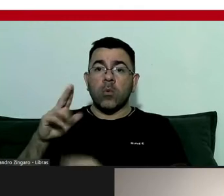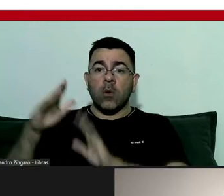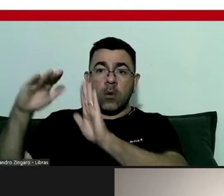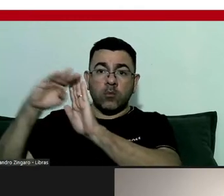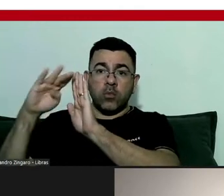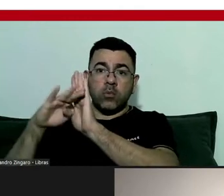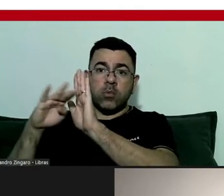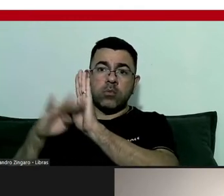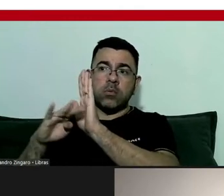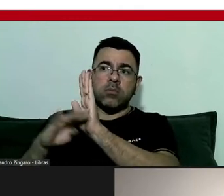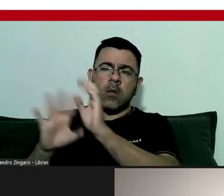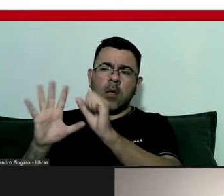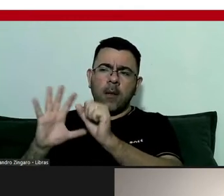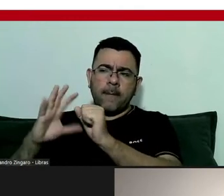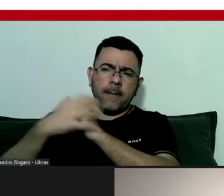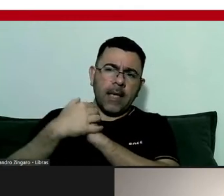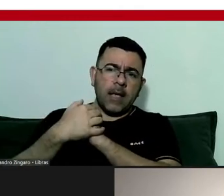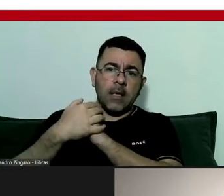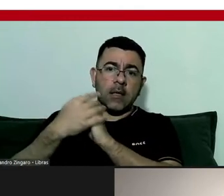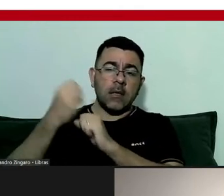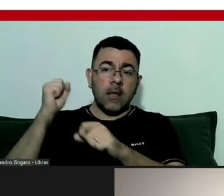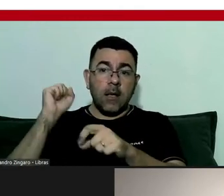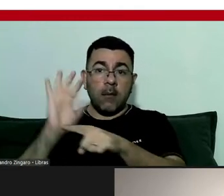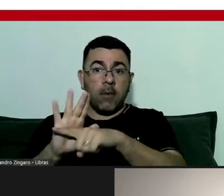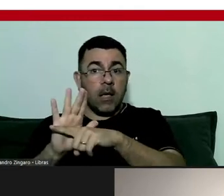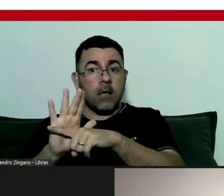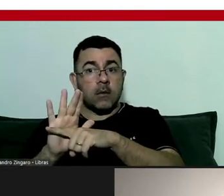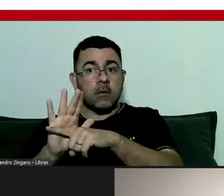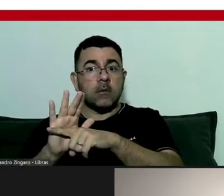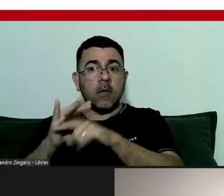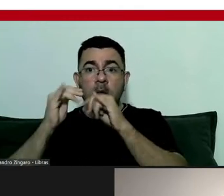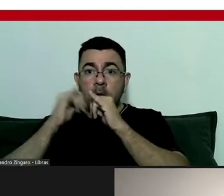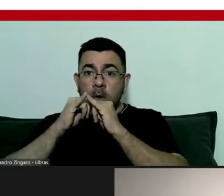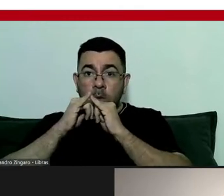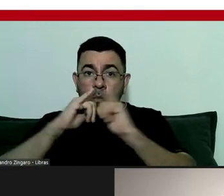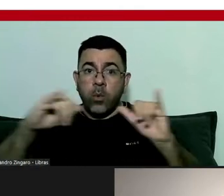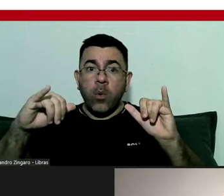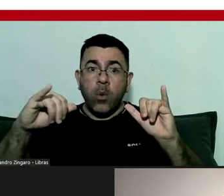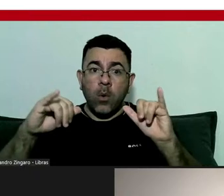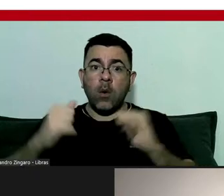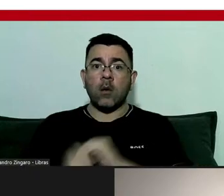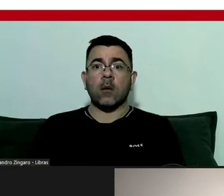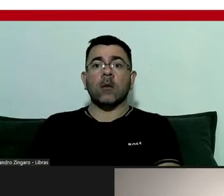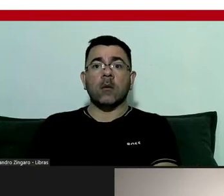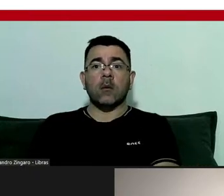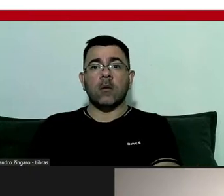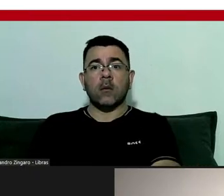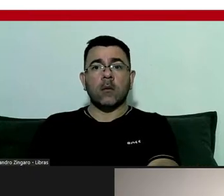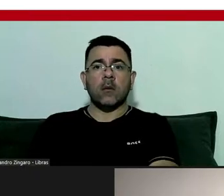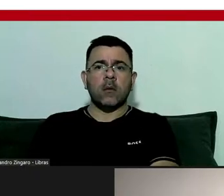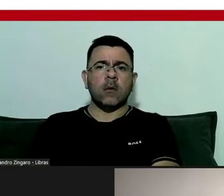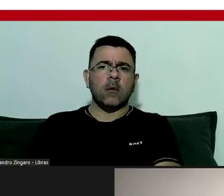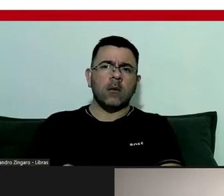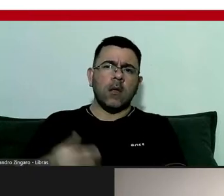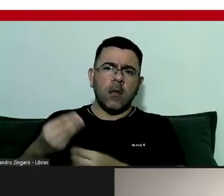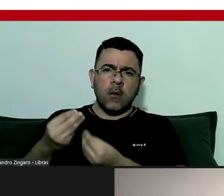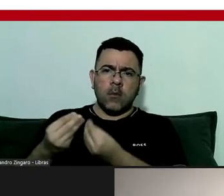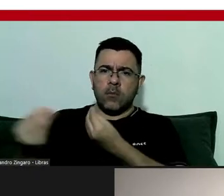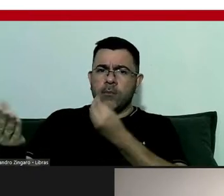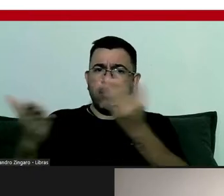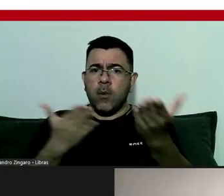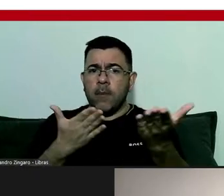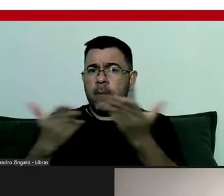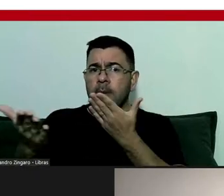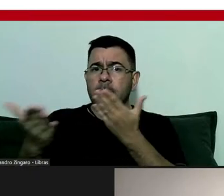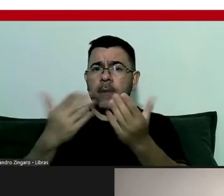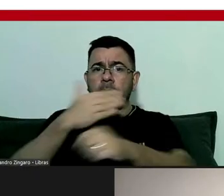Corona meios de divulgação entre aspas tradicionais como carros de som folhetins e murais educativos de